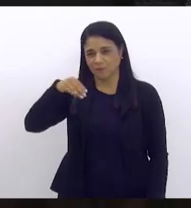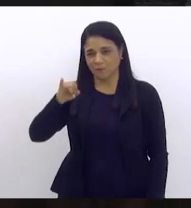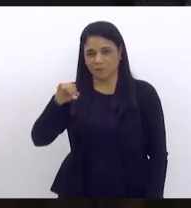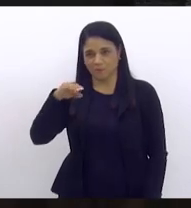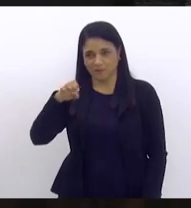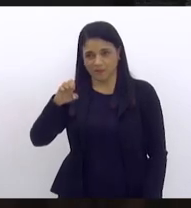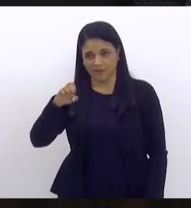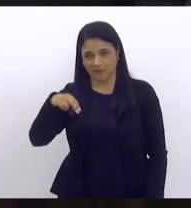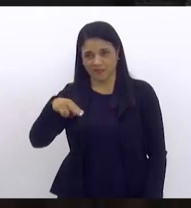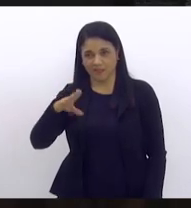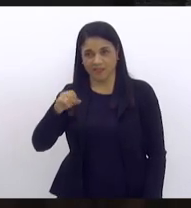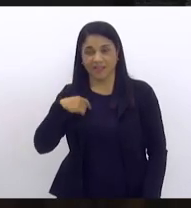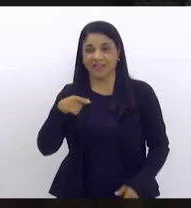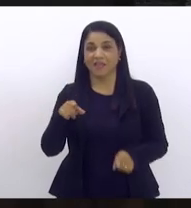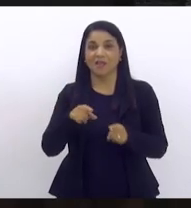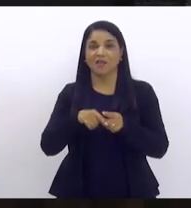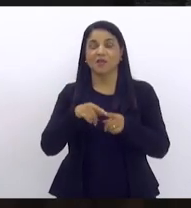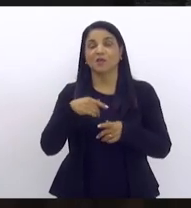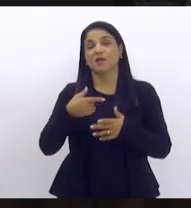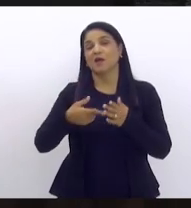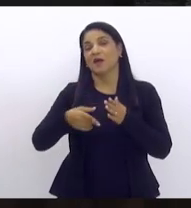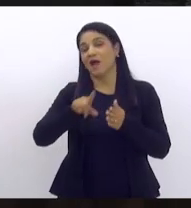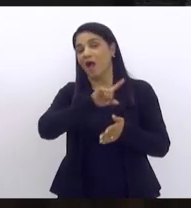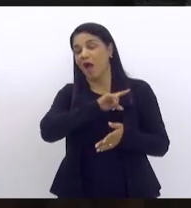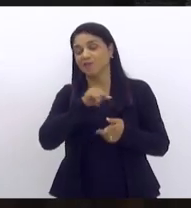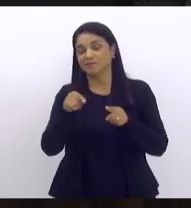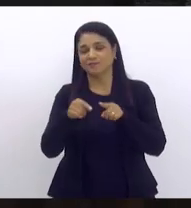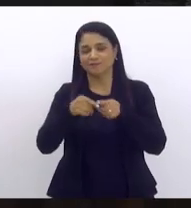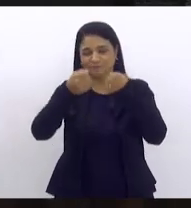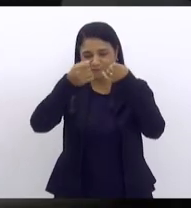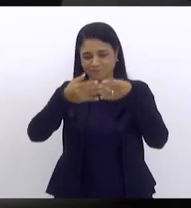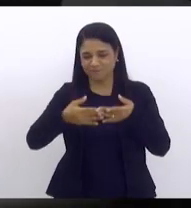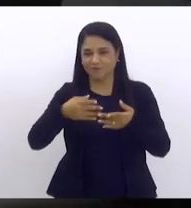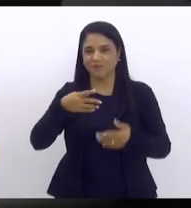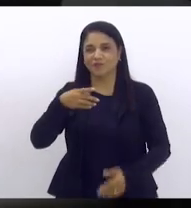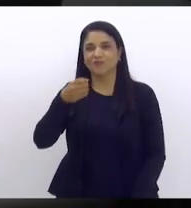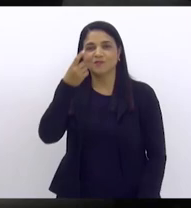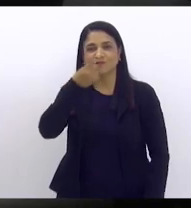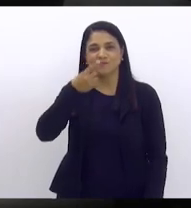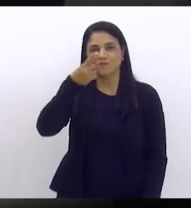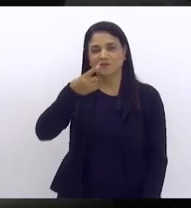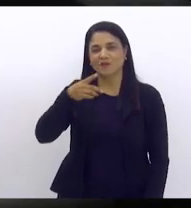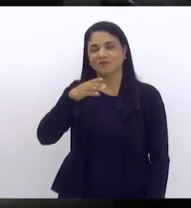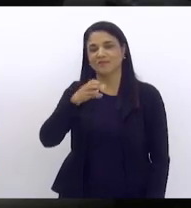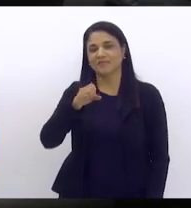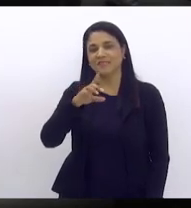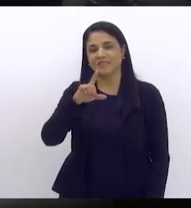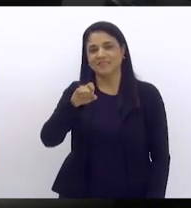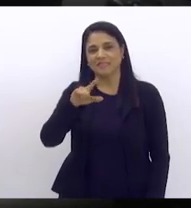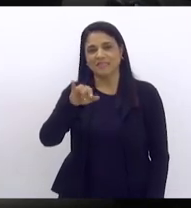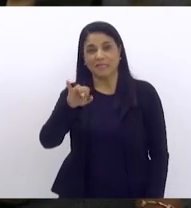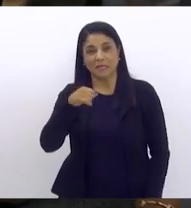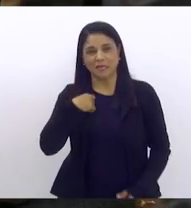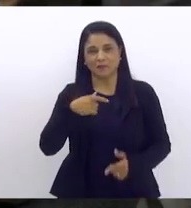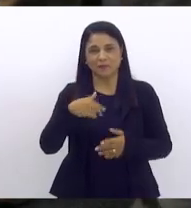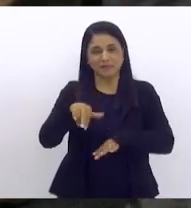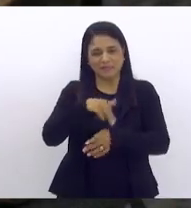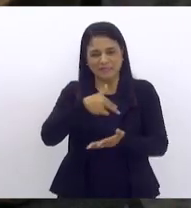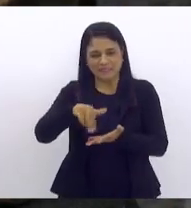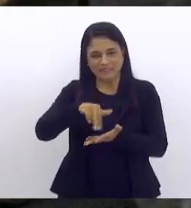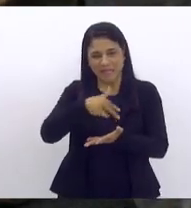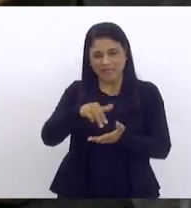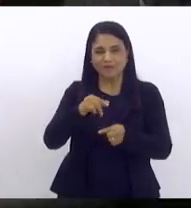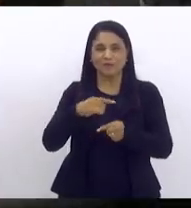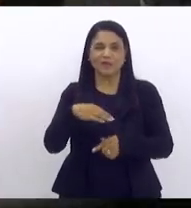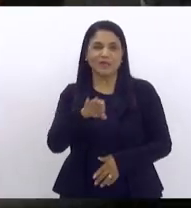né? Ator, dançarino, mais o quê? Apresentador... Delegado de polícia. Vários atributos. Delegado